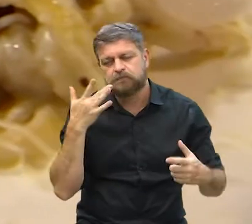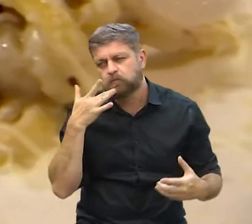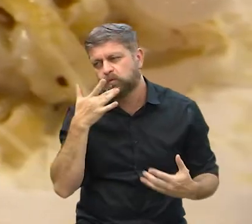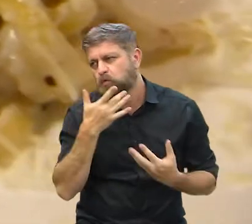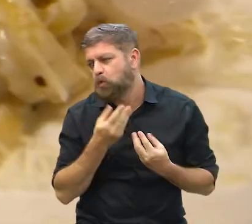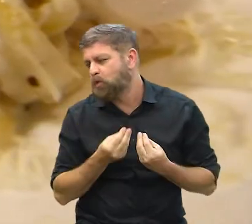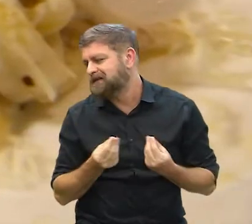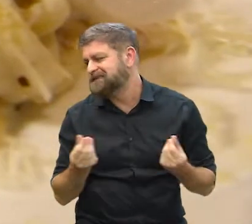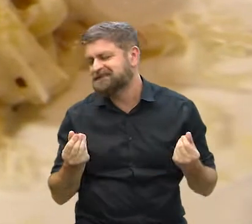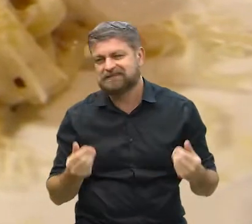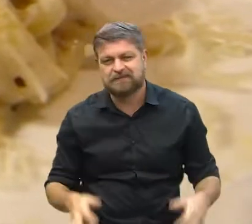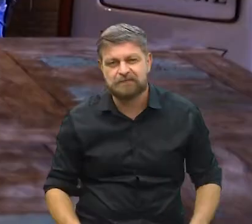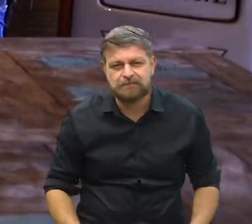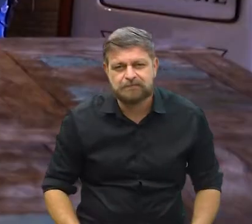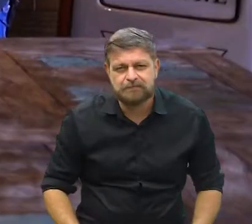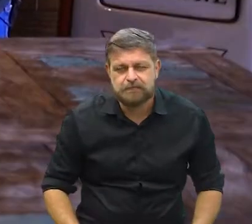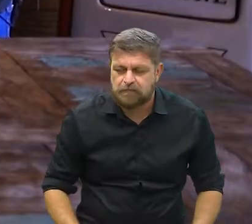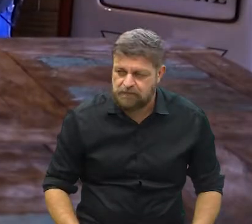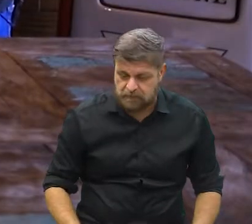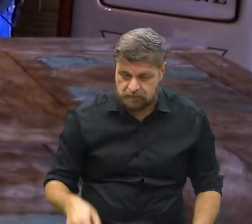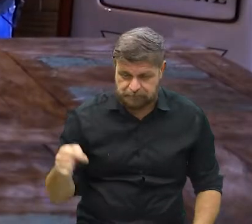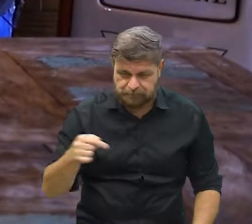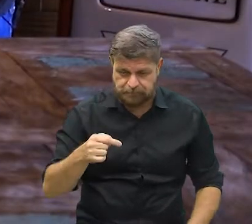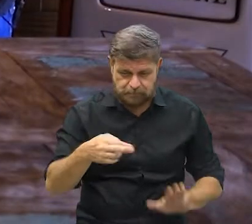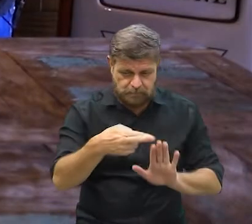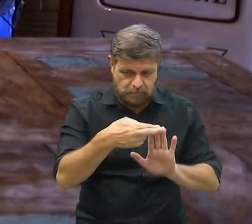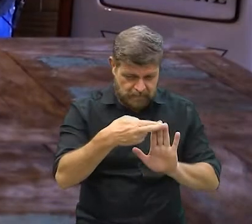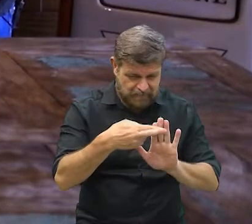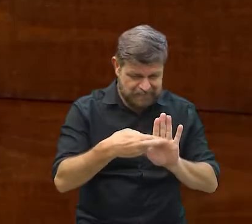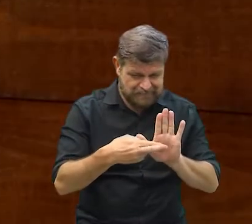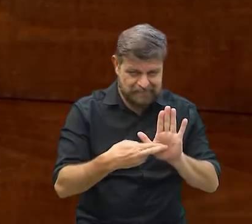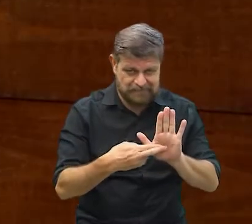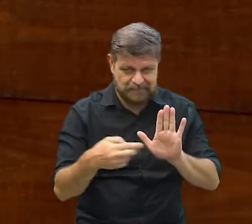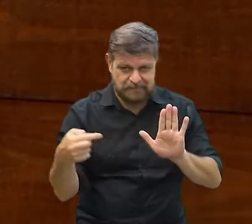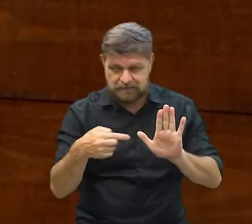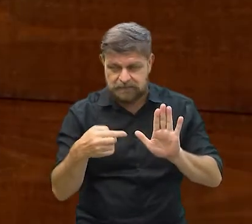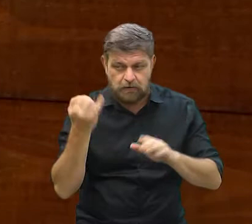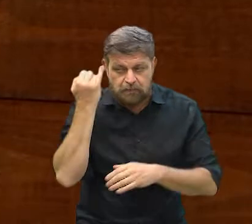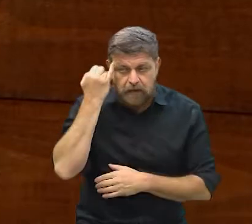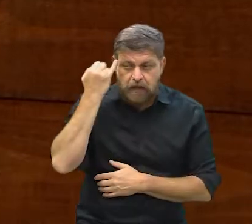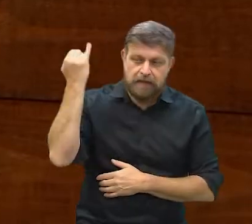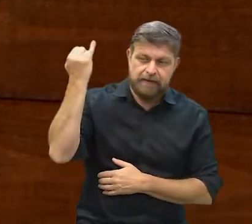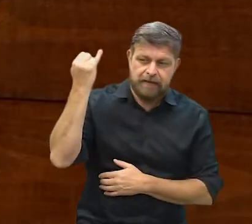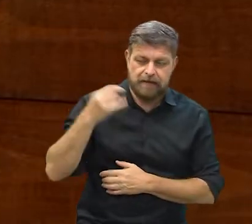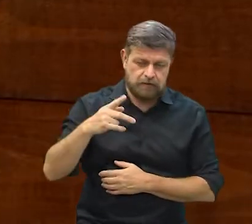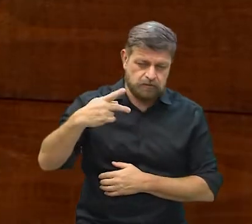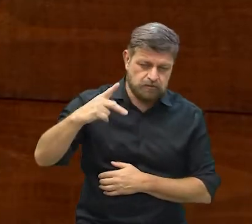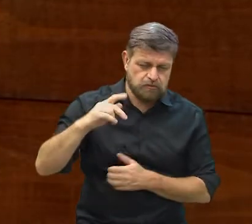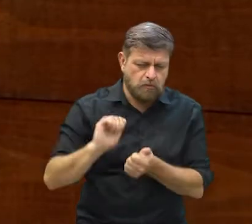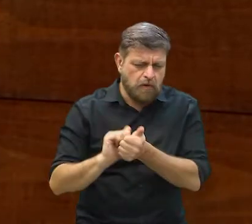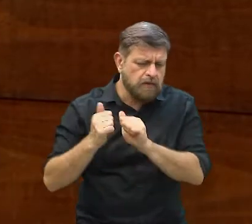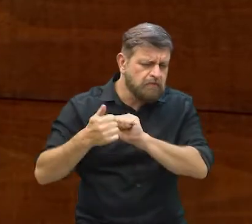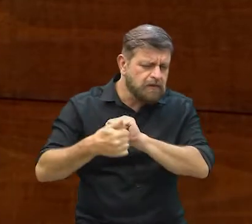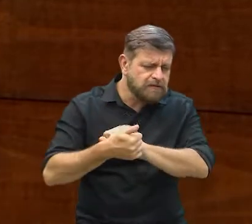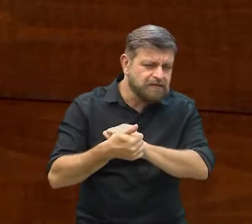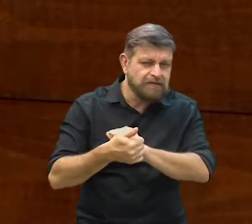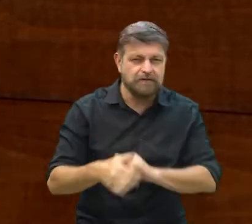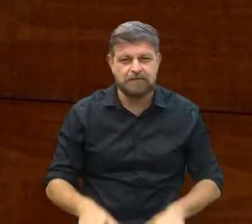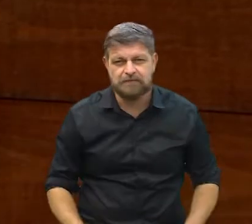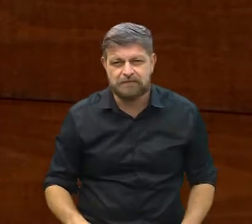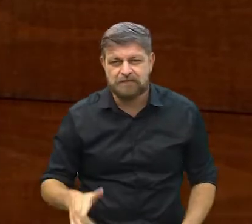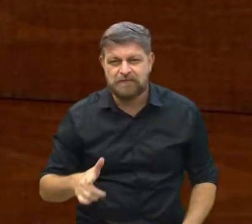delícia. Chefe, essa receita, né? Ela é uma invenção, é uma adaptação, é